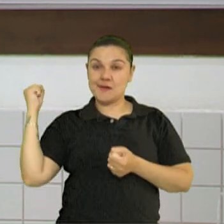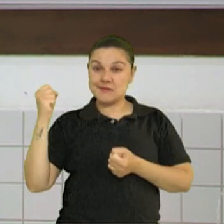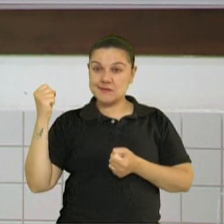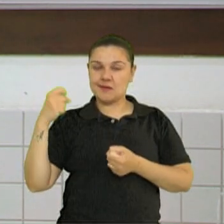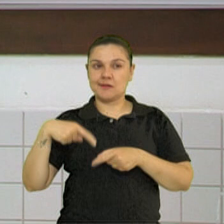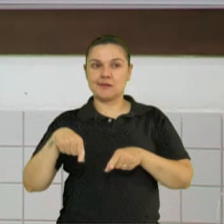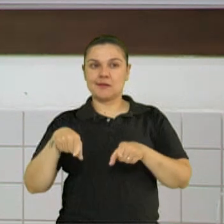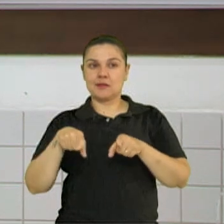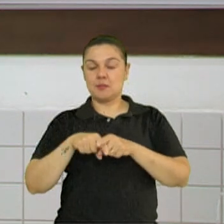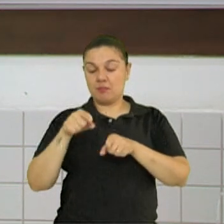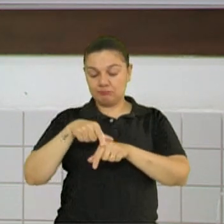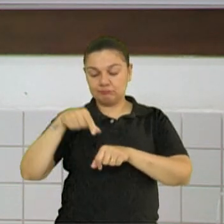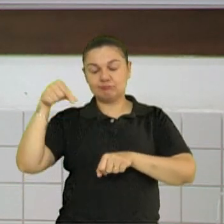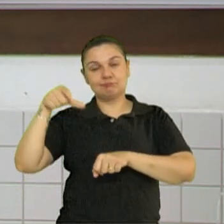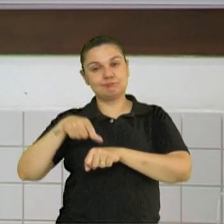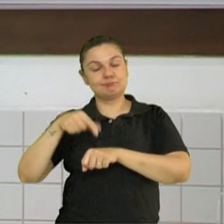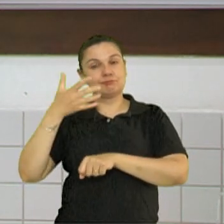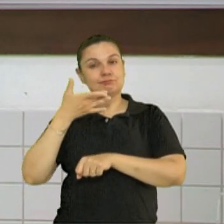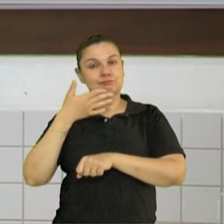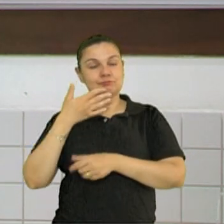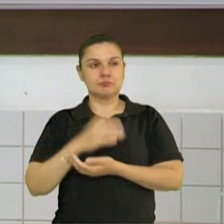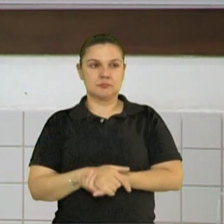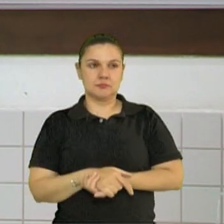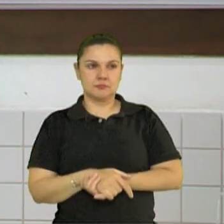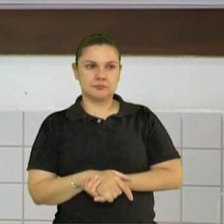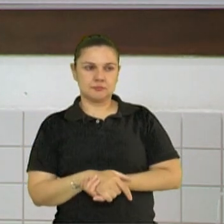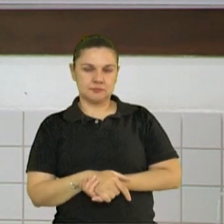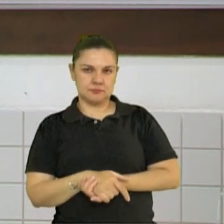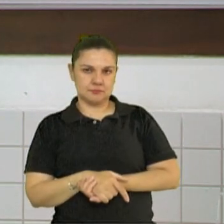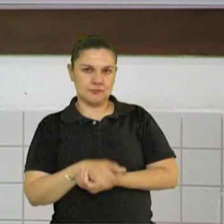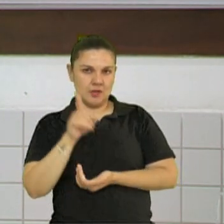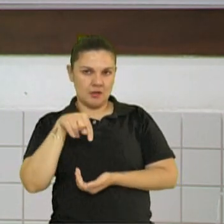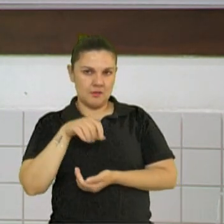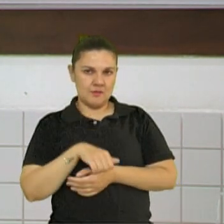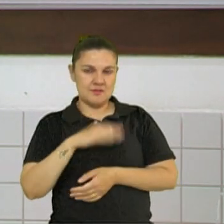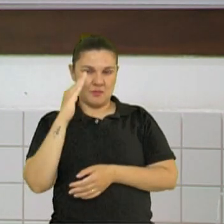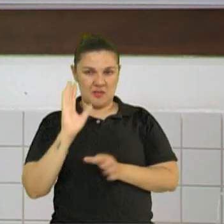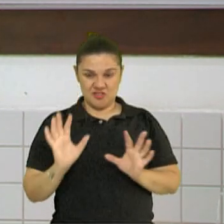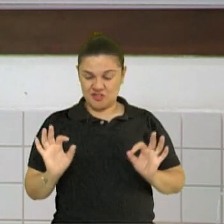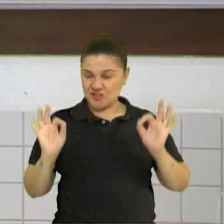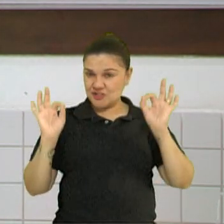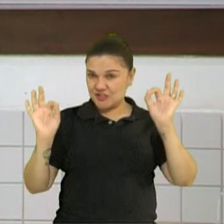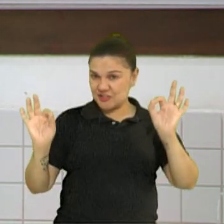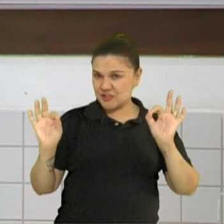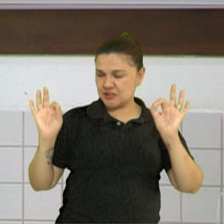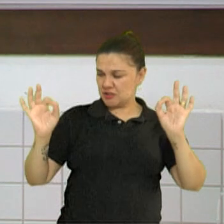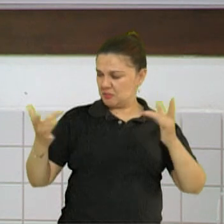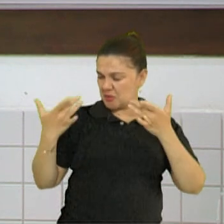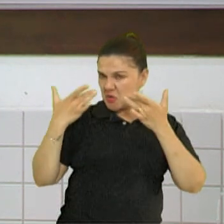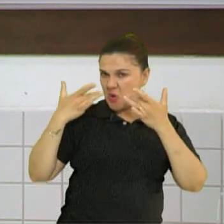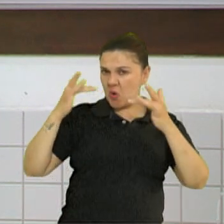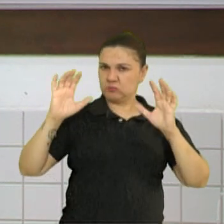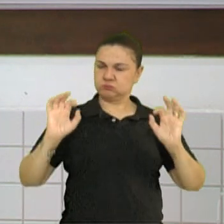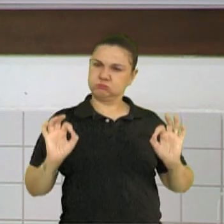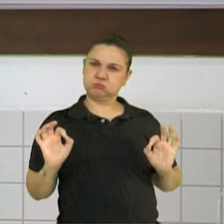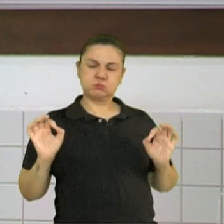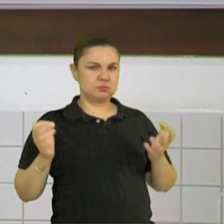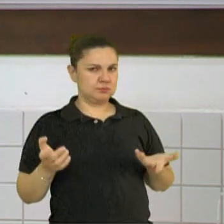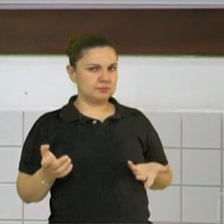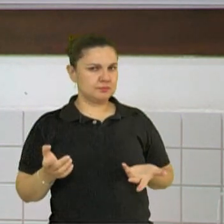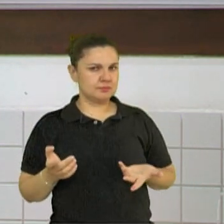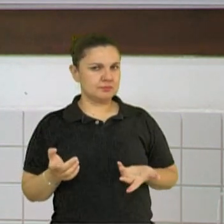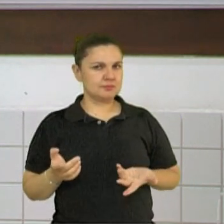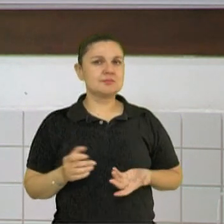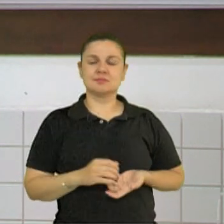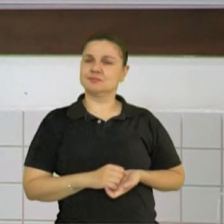as vistosas penas. Então, e isso? Esse é mais ornamentado? É mais glamuroso? Como